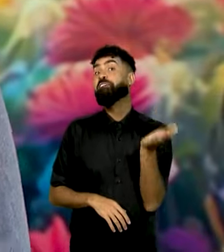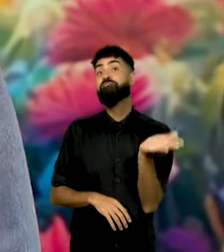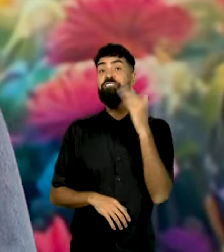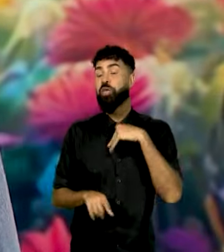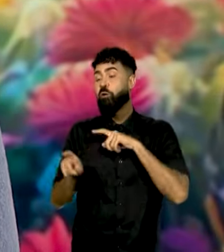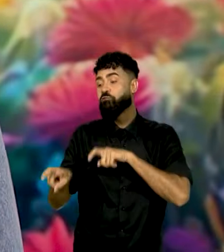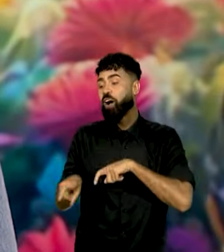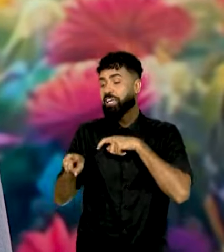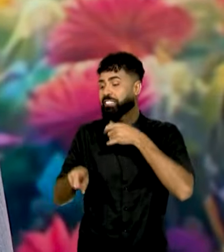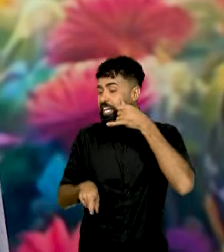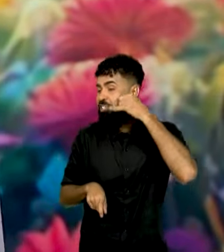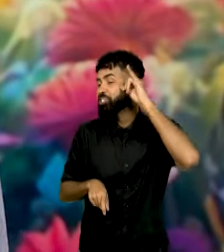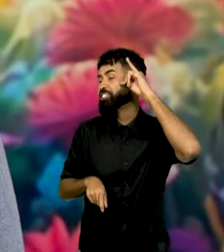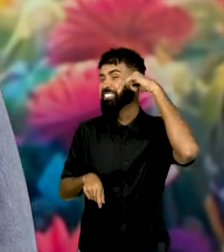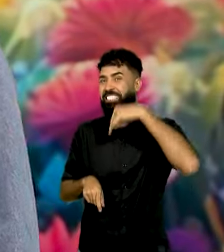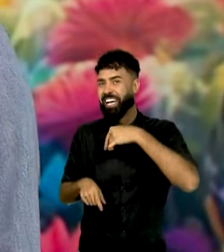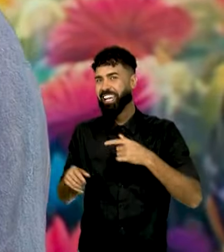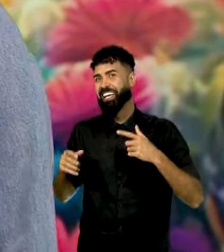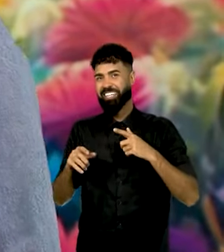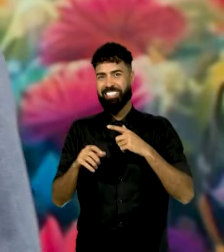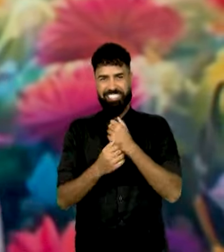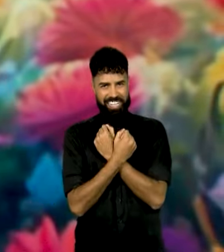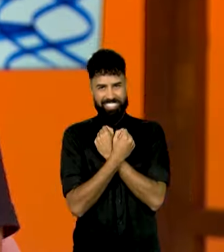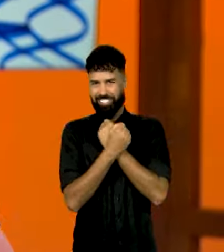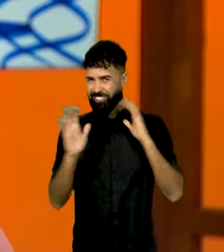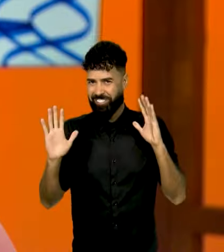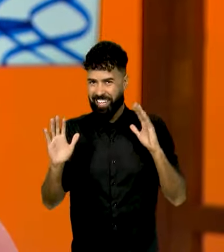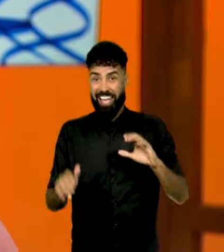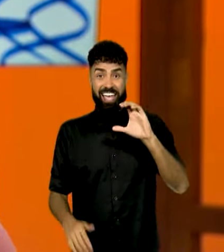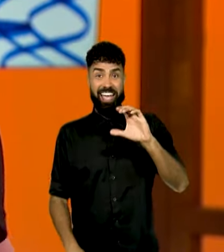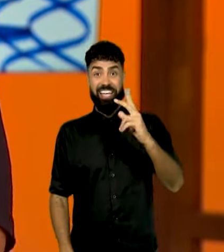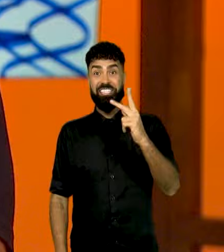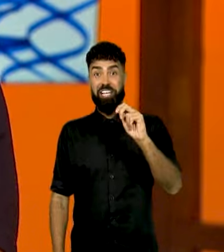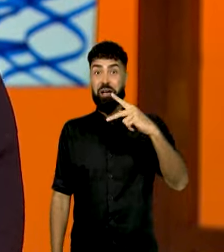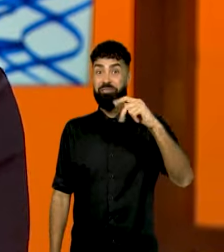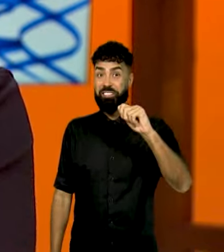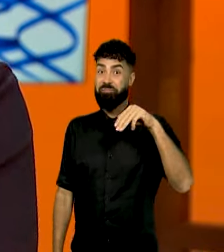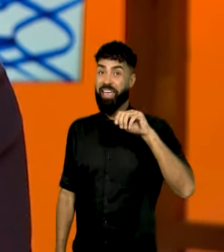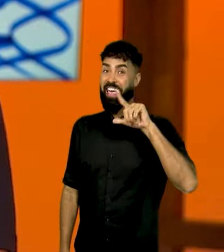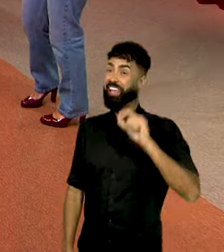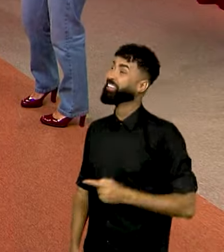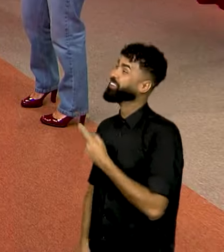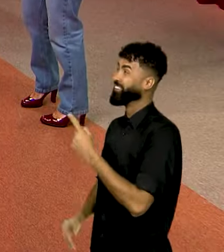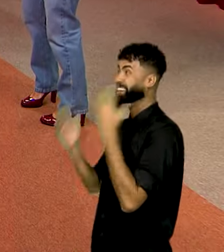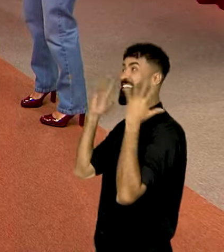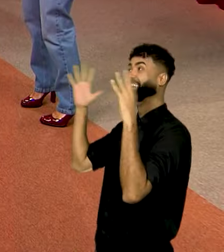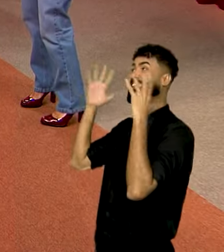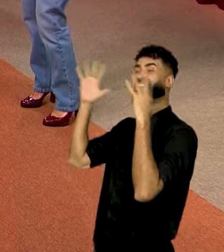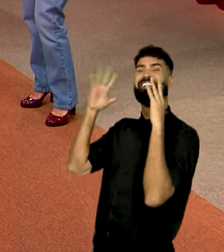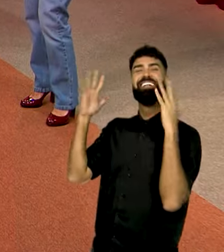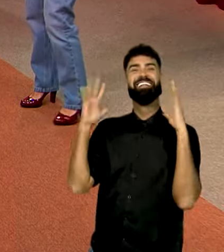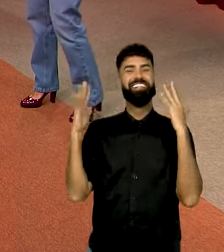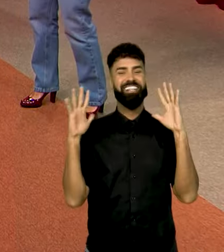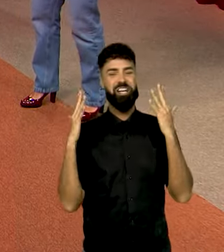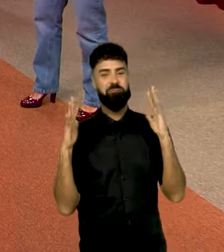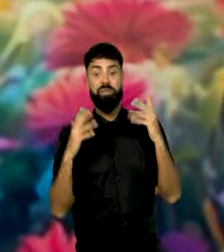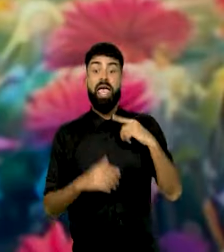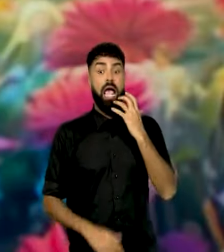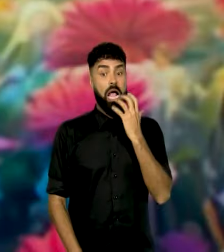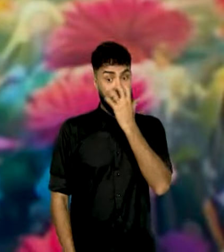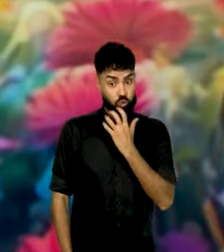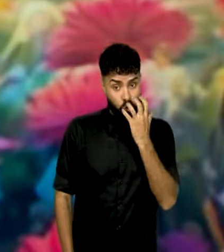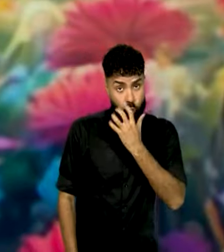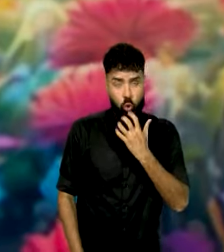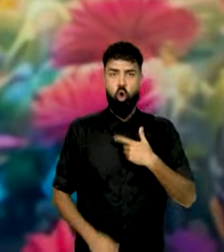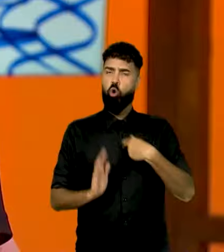Sem Censura hoje. O grande Chaps Mello. Ei! Cantor,